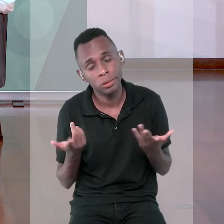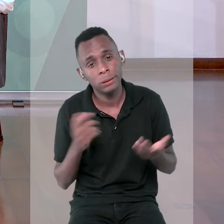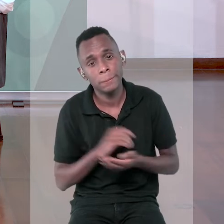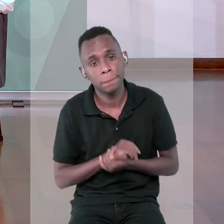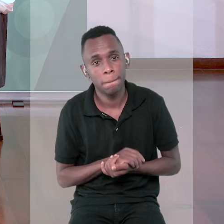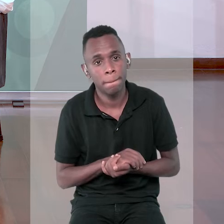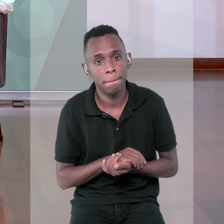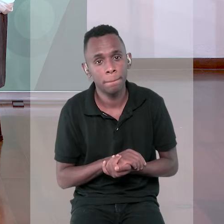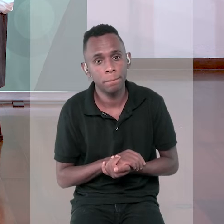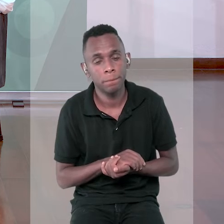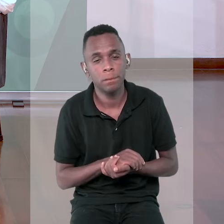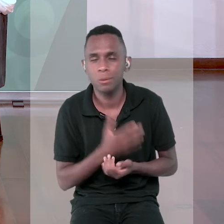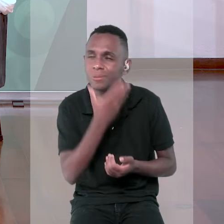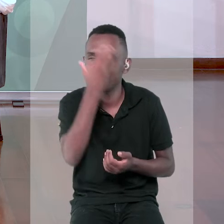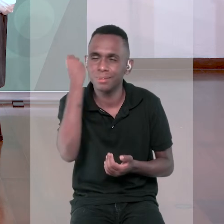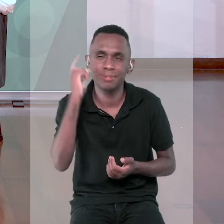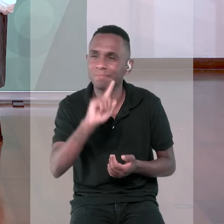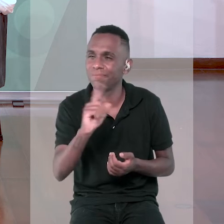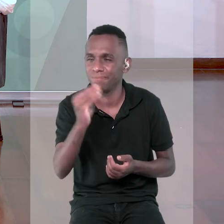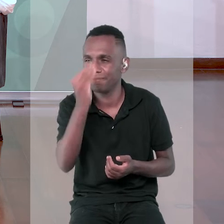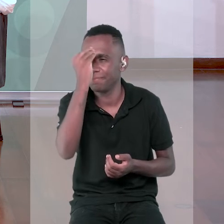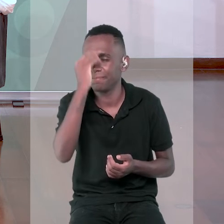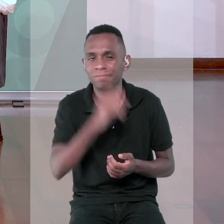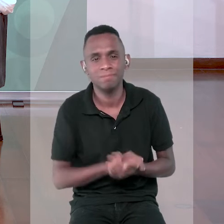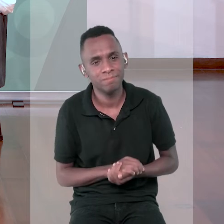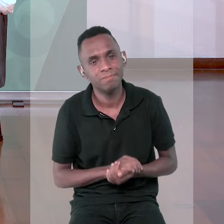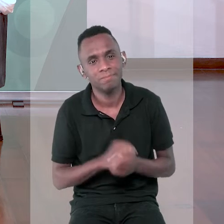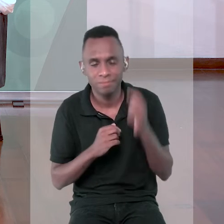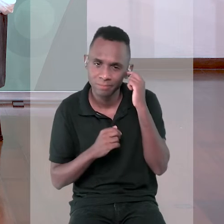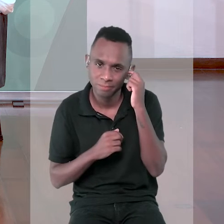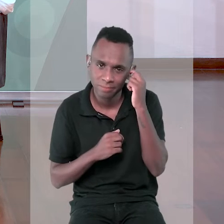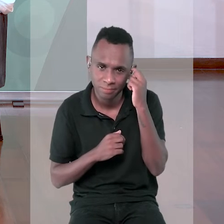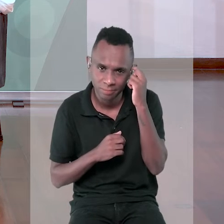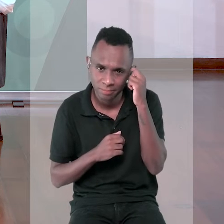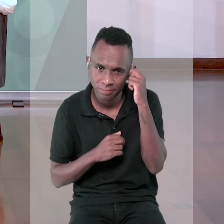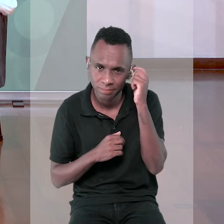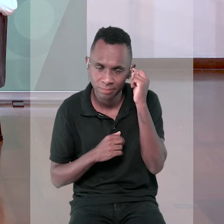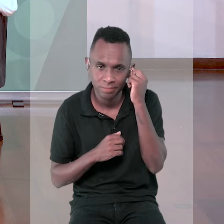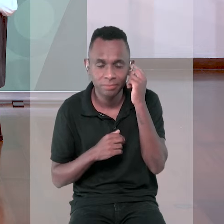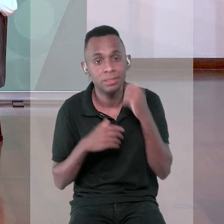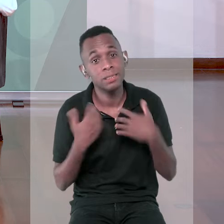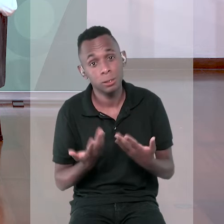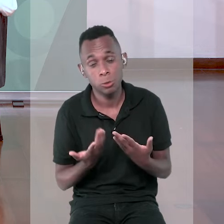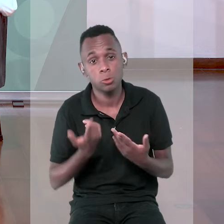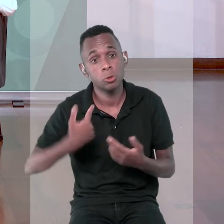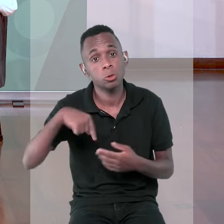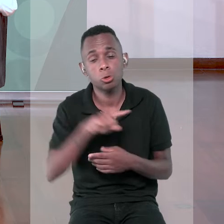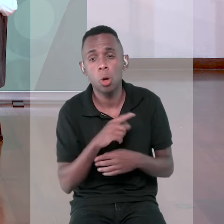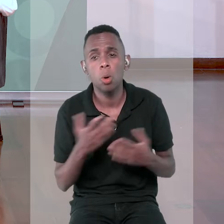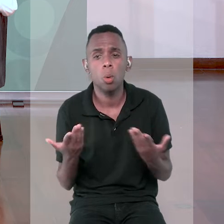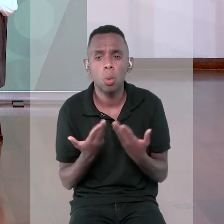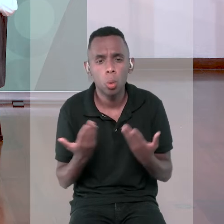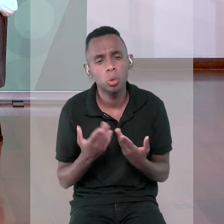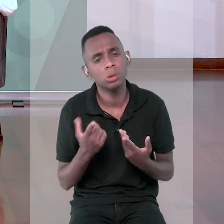não é... Eu não esqueço disso. Foi lá em Nova York, um canal lá de Nova York. E aí a gente fica